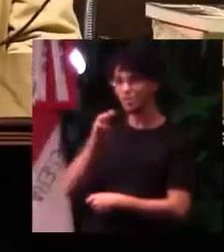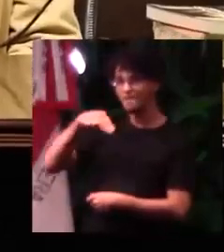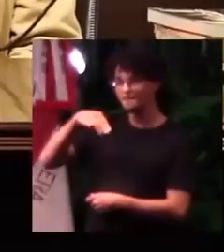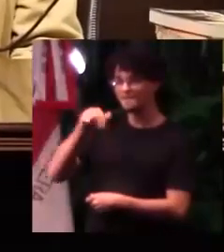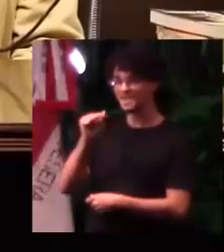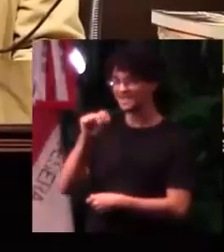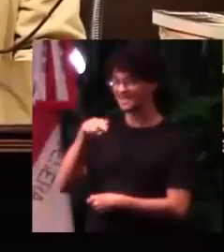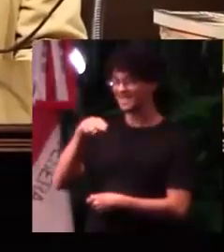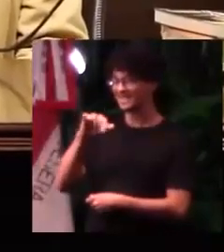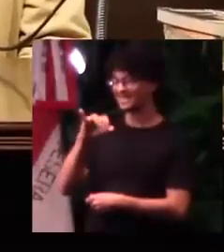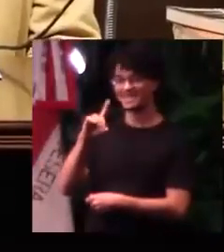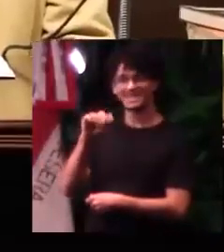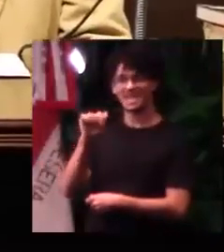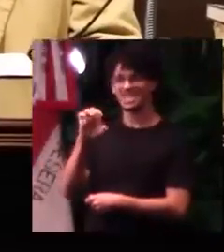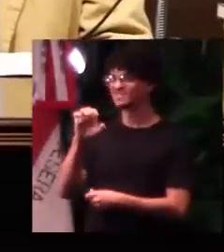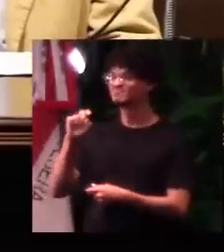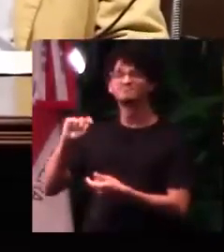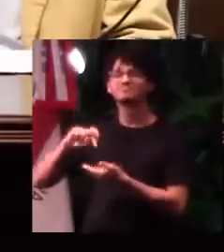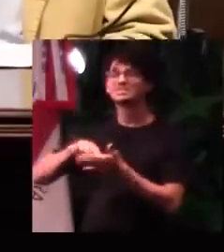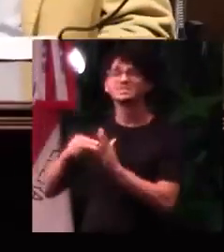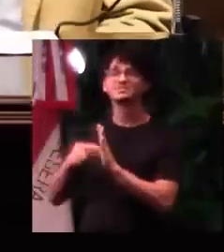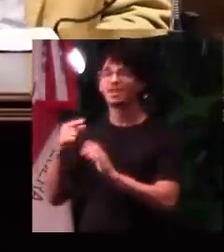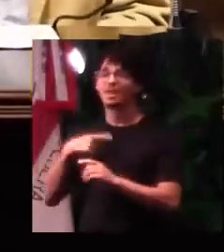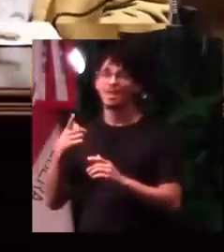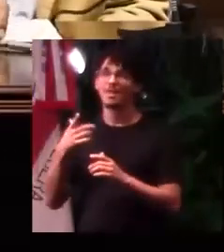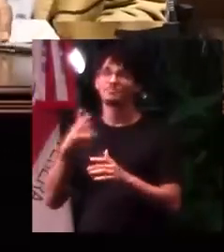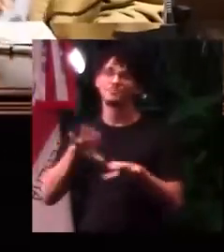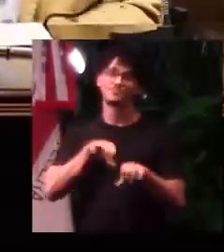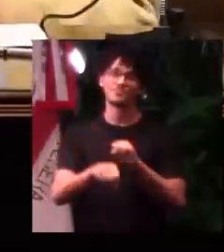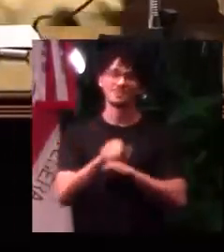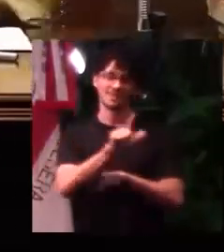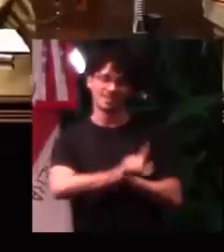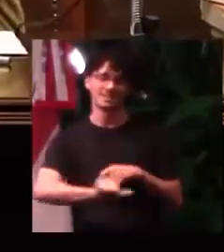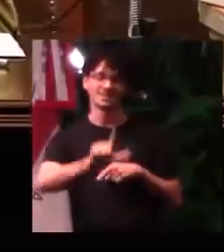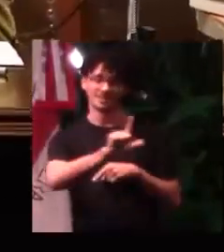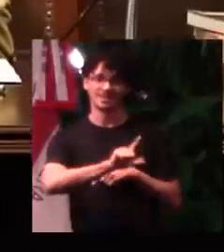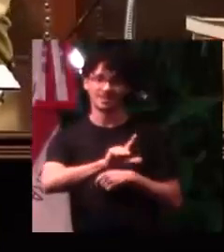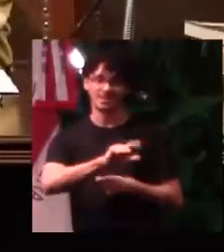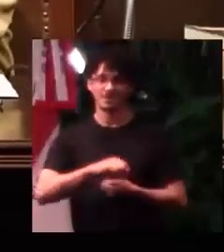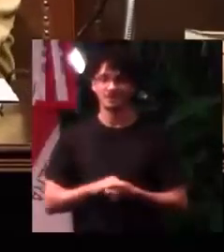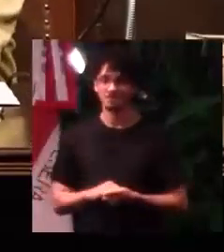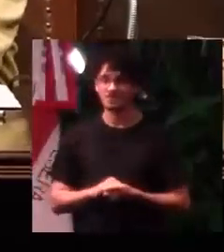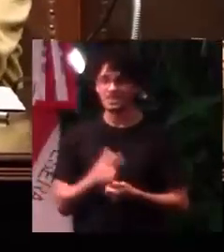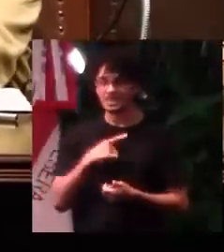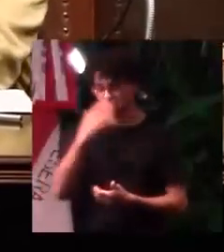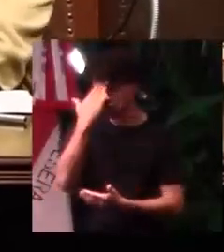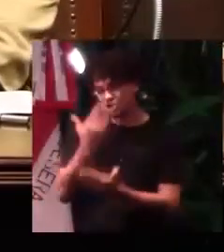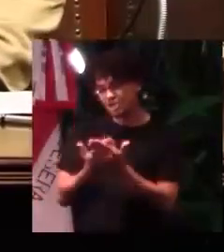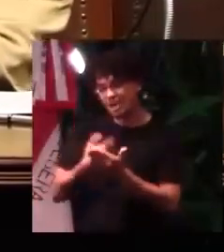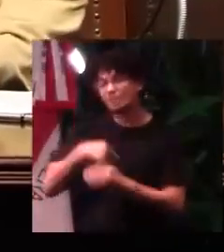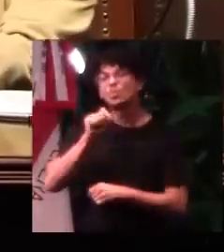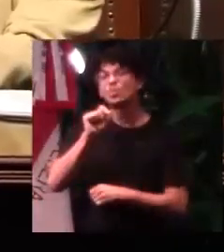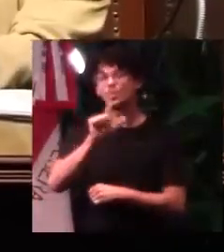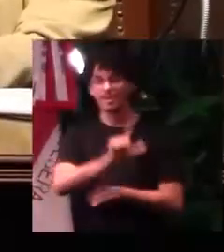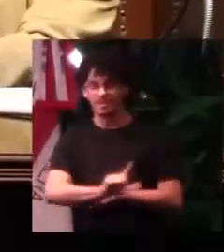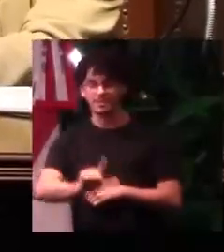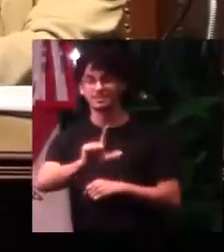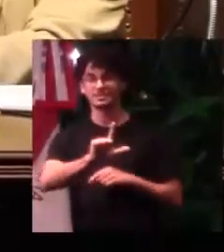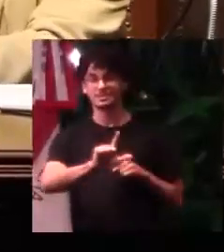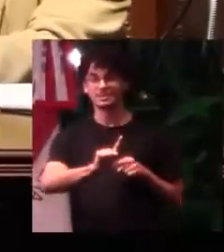era basicamente uma formação literária, acreditando que a literatura,